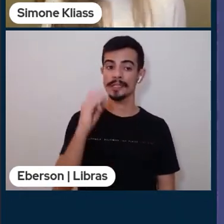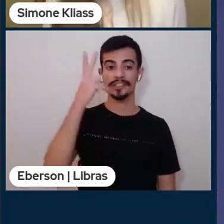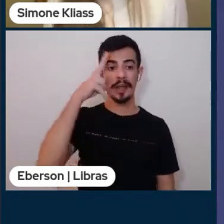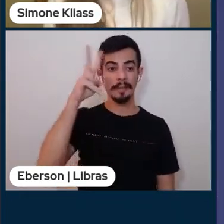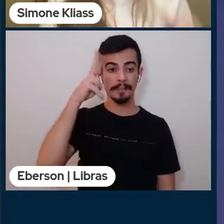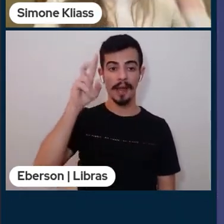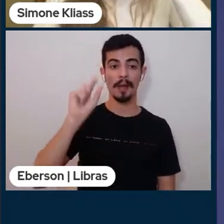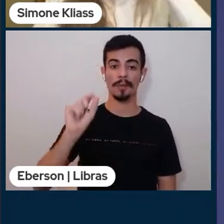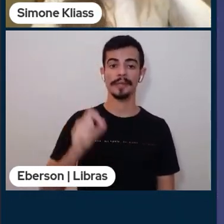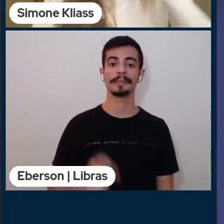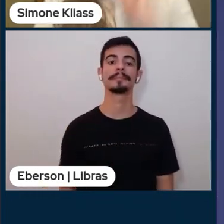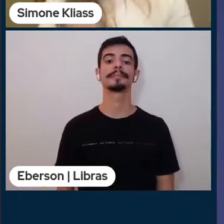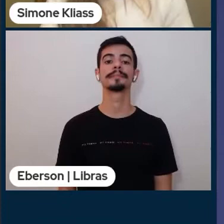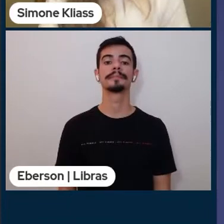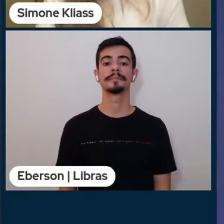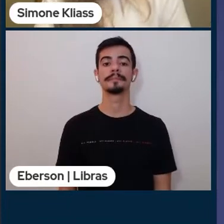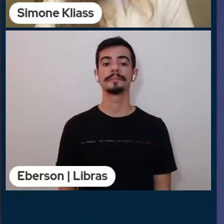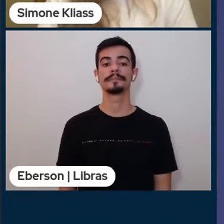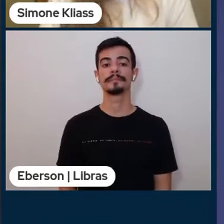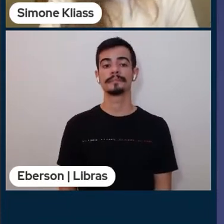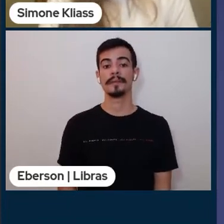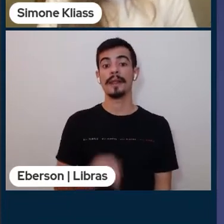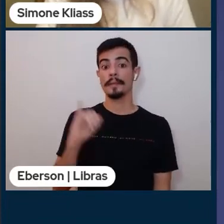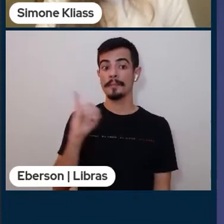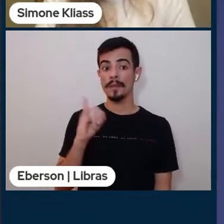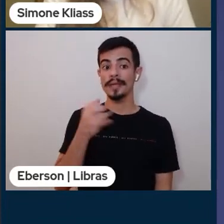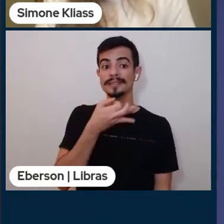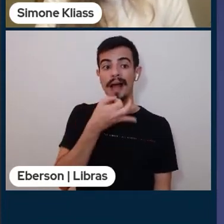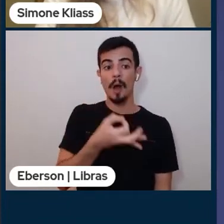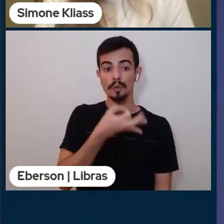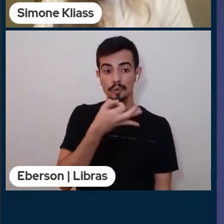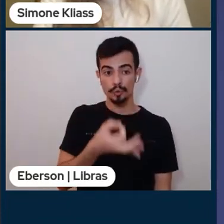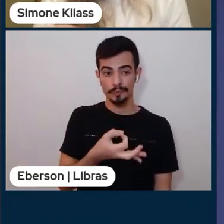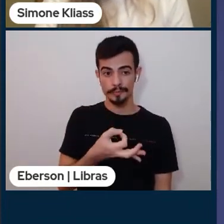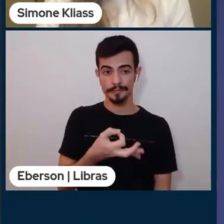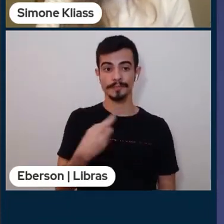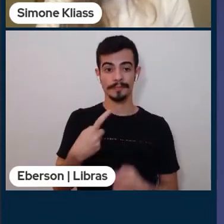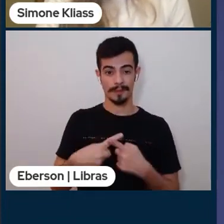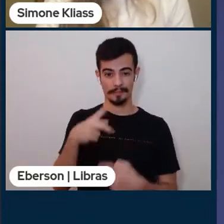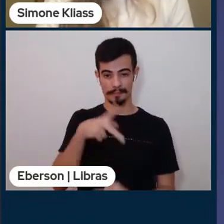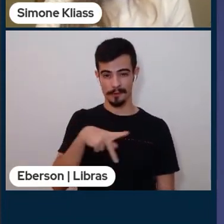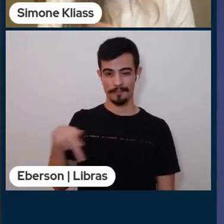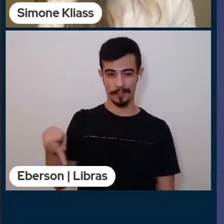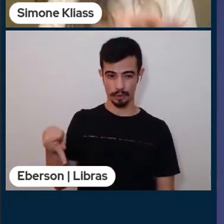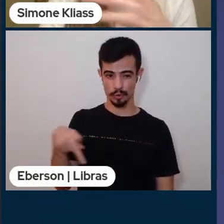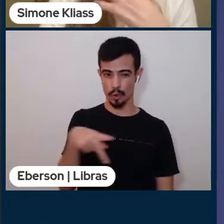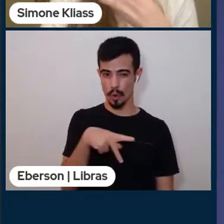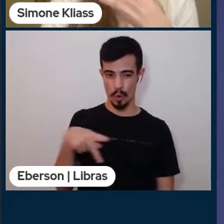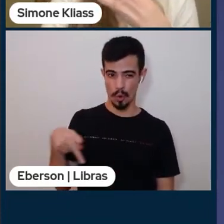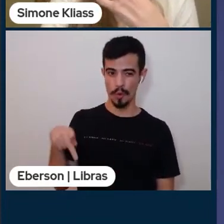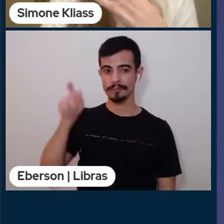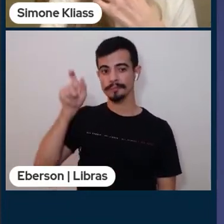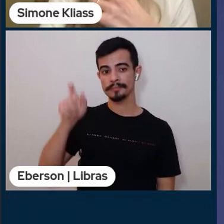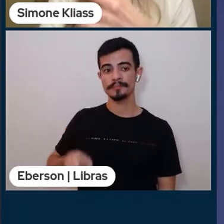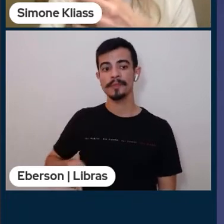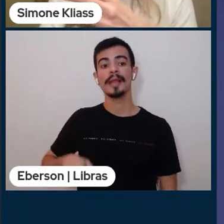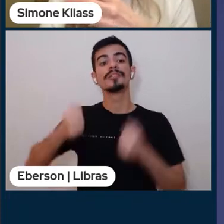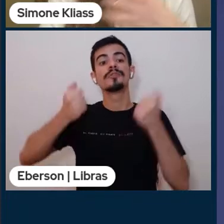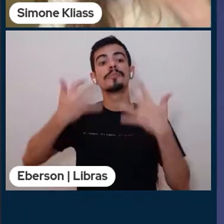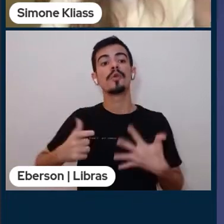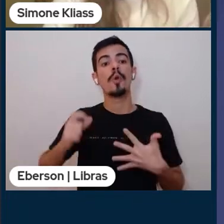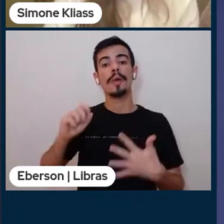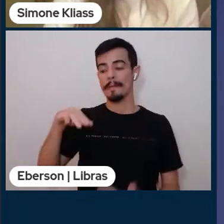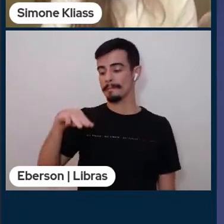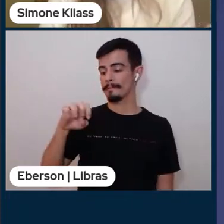lembrar aqui a importância do áudio né o professor Scott galloway ele diz por exemplo que para ele metaverso tá mais